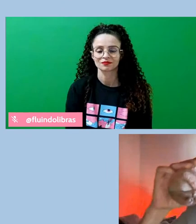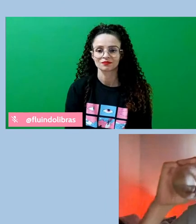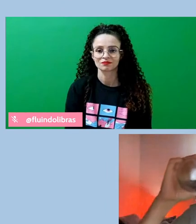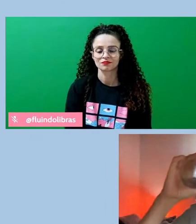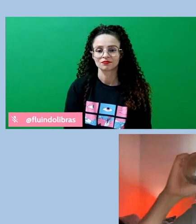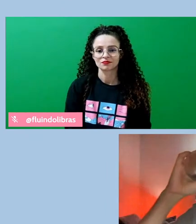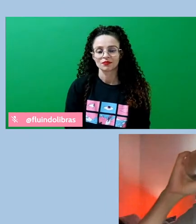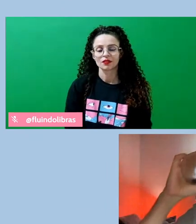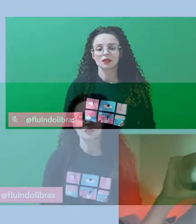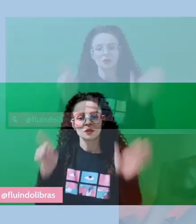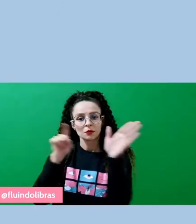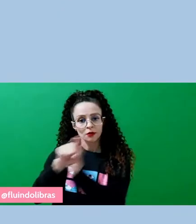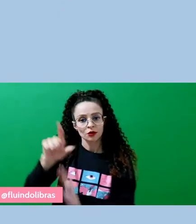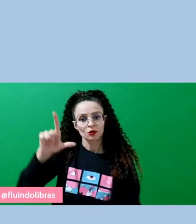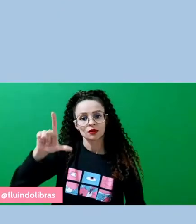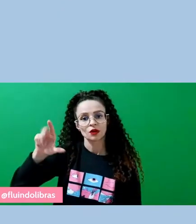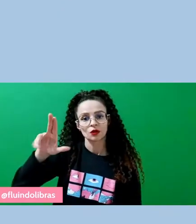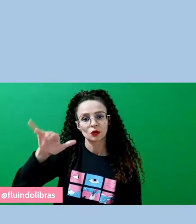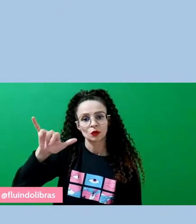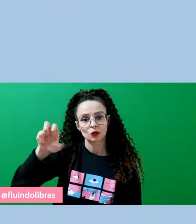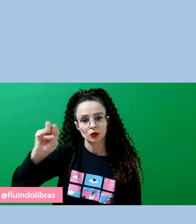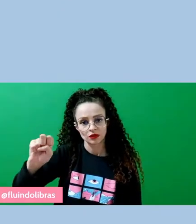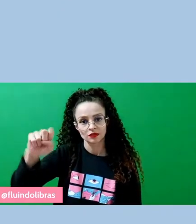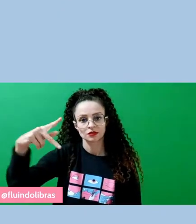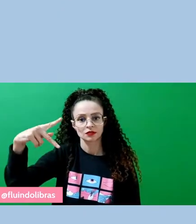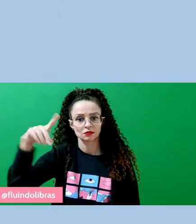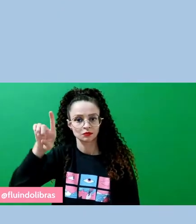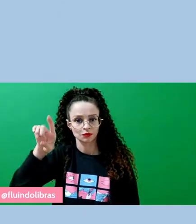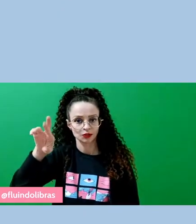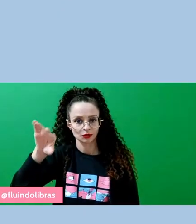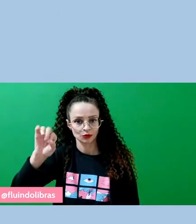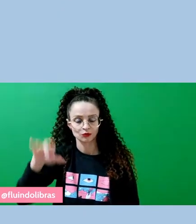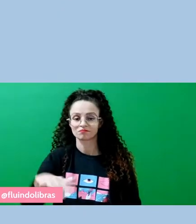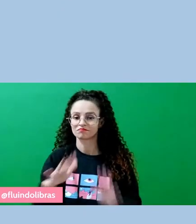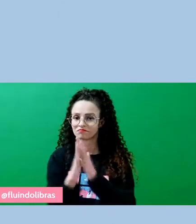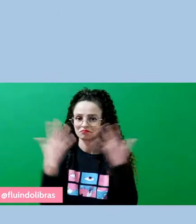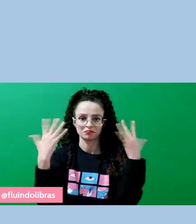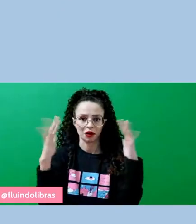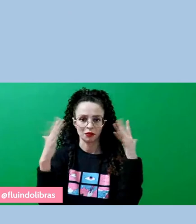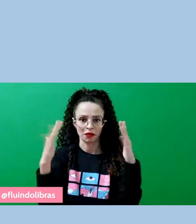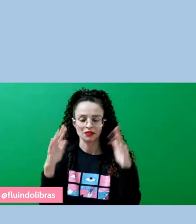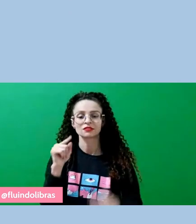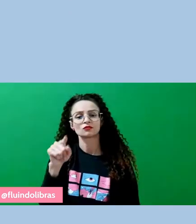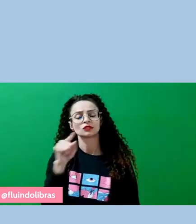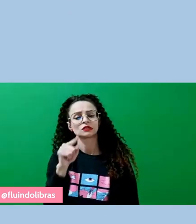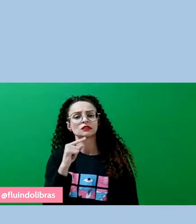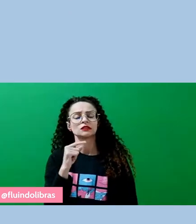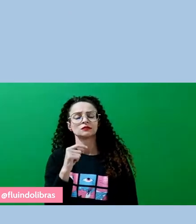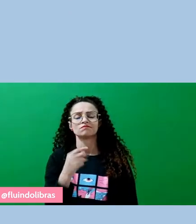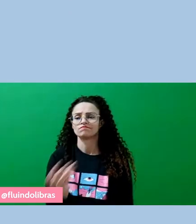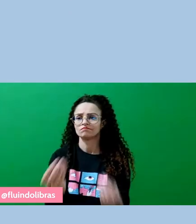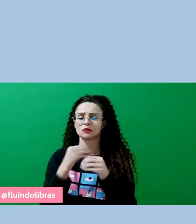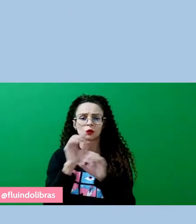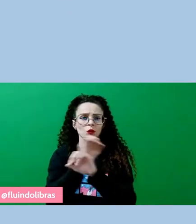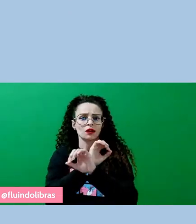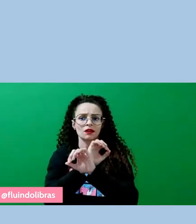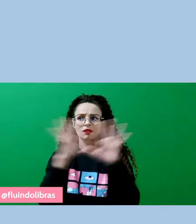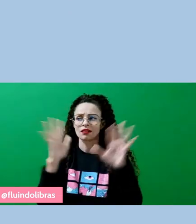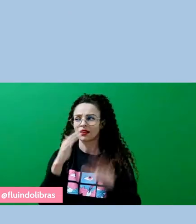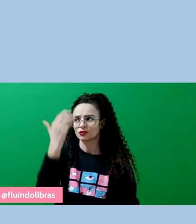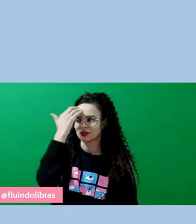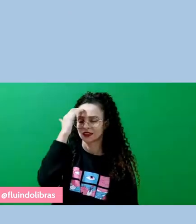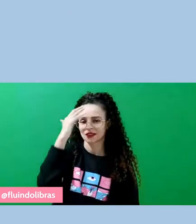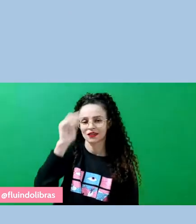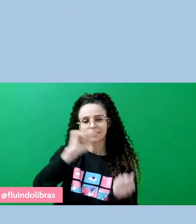Pergunta do Luiz Pedroso. Primeiro, parabéns. Logo de início, o Murilo me trouxe a clareza para a composição sendo